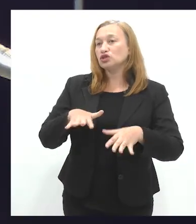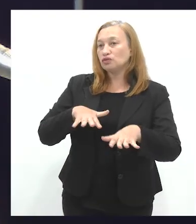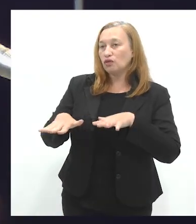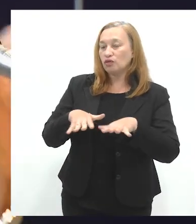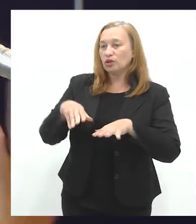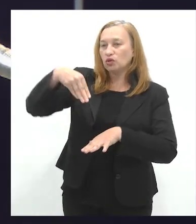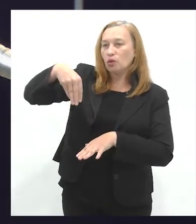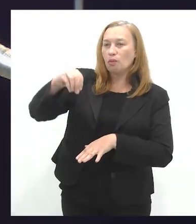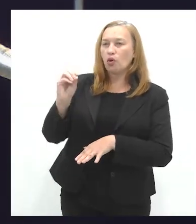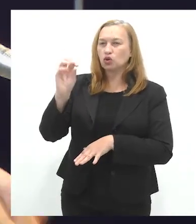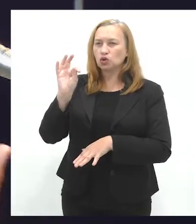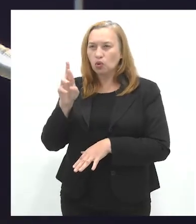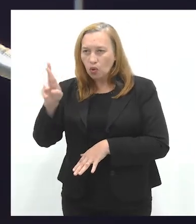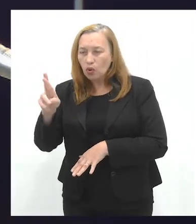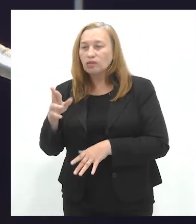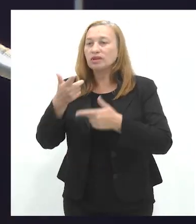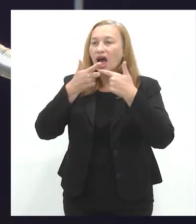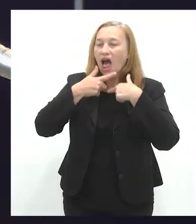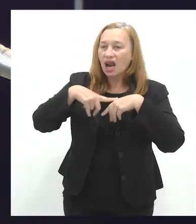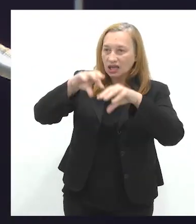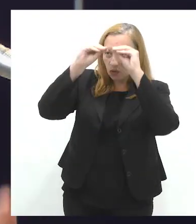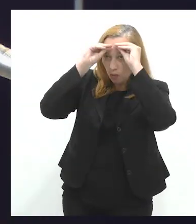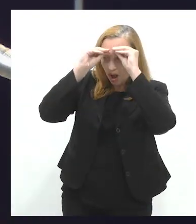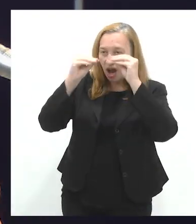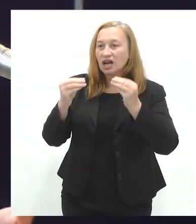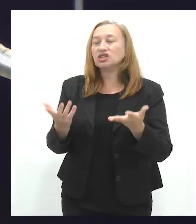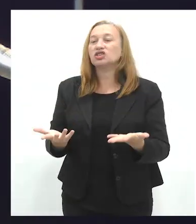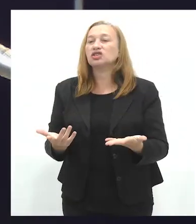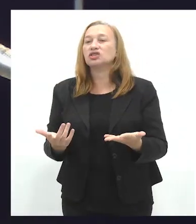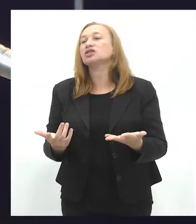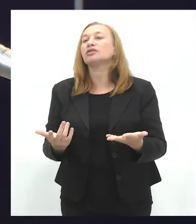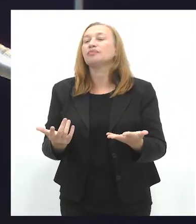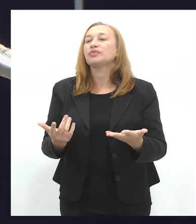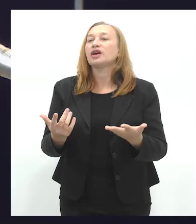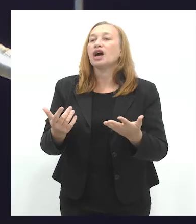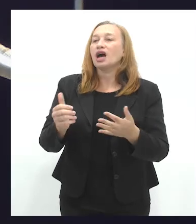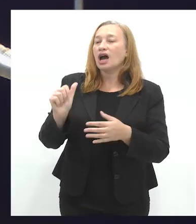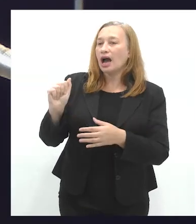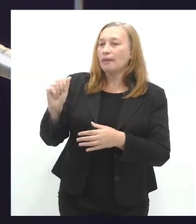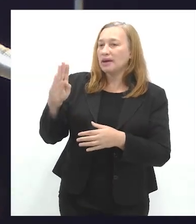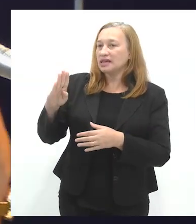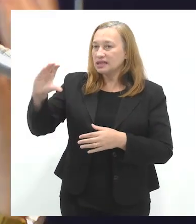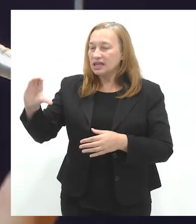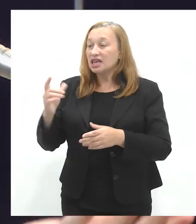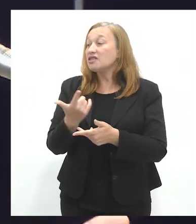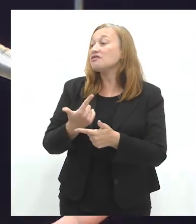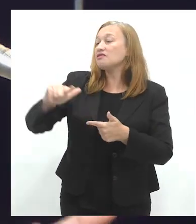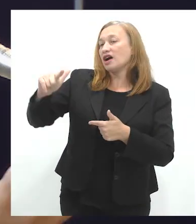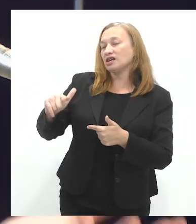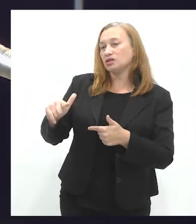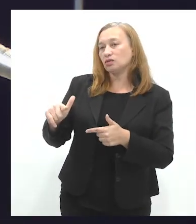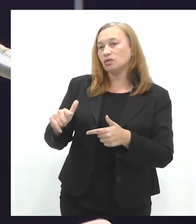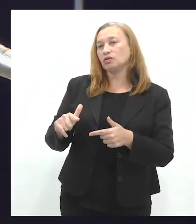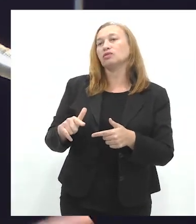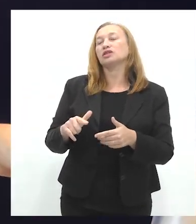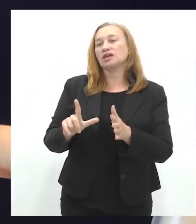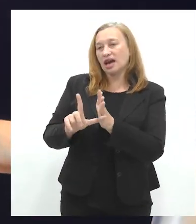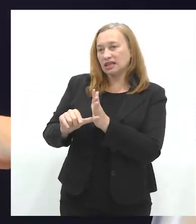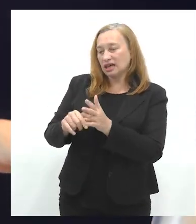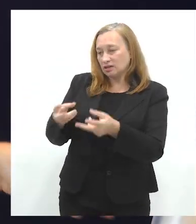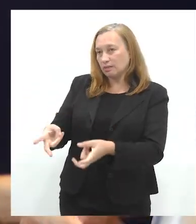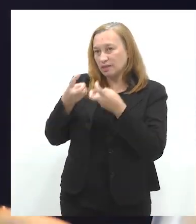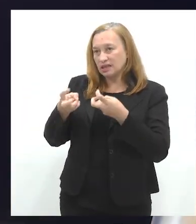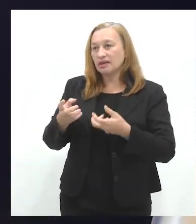motor, ali na linguagem, nas habilidades preditoras, alfabetização, entre várias habilidades a gente percebe atraso.